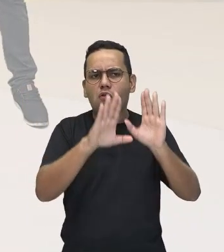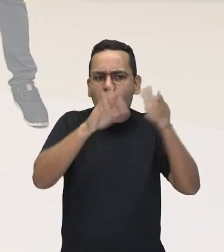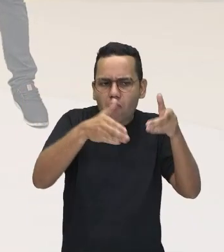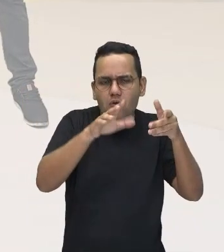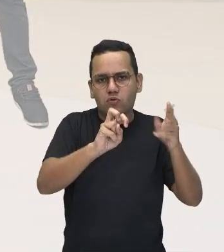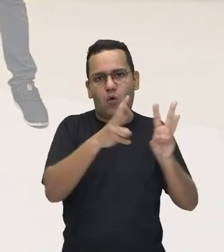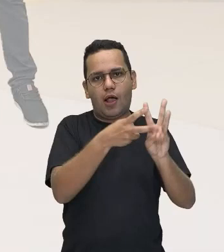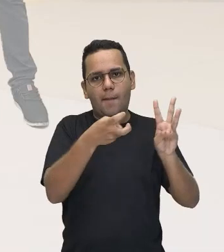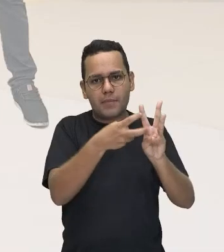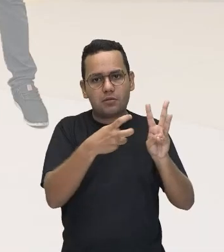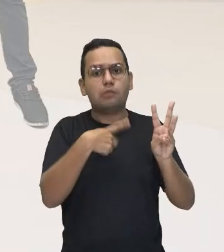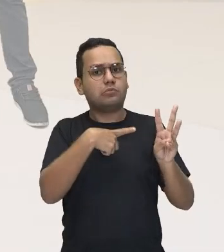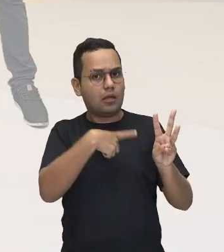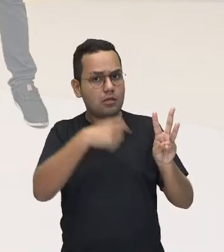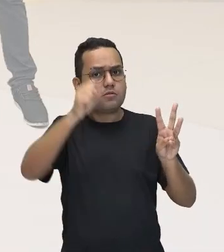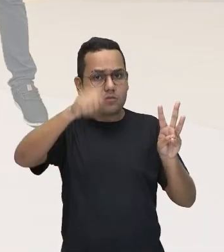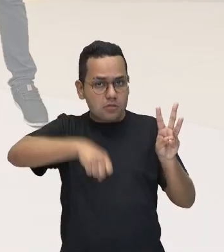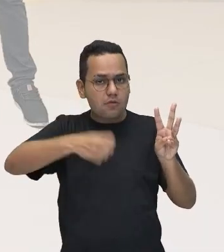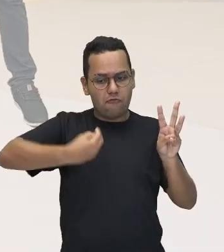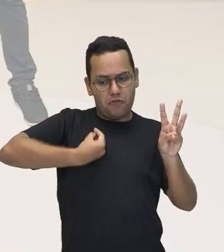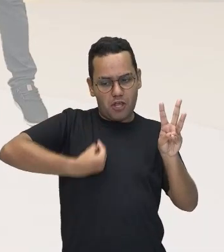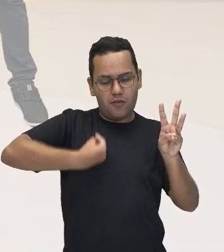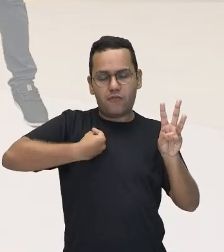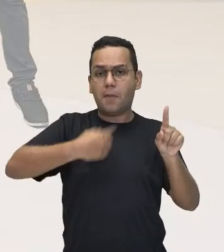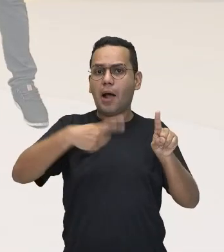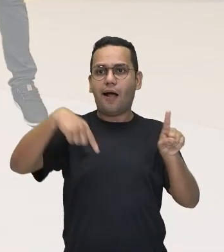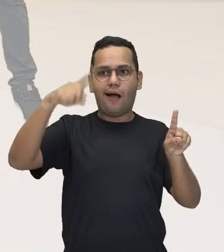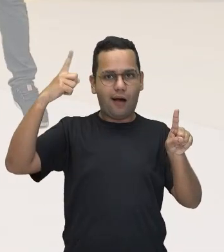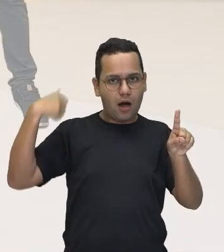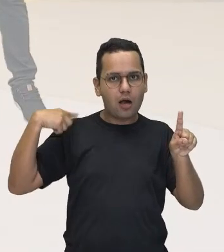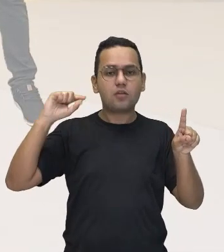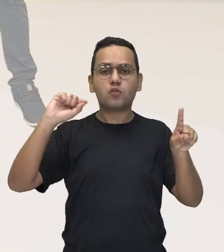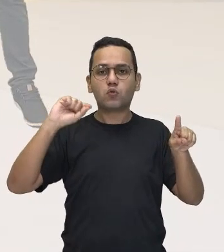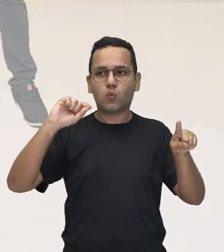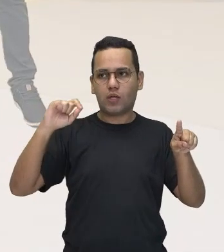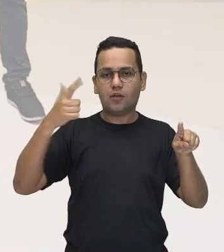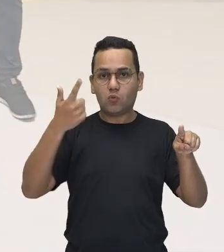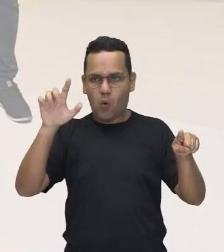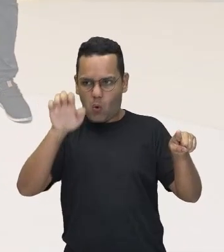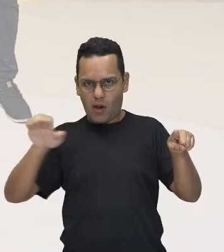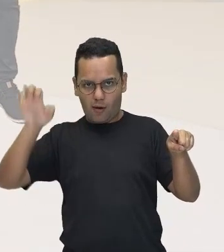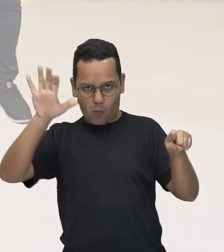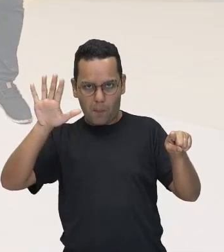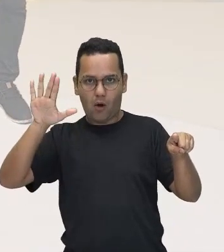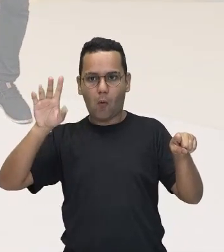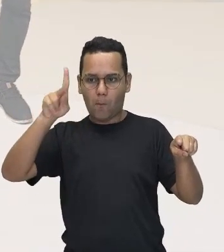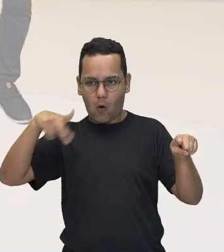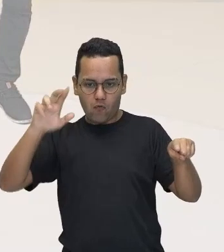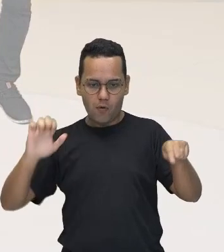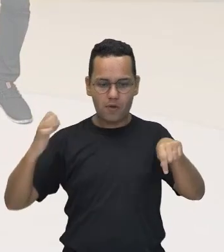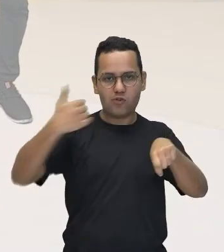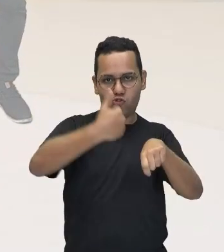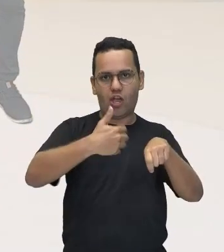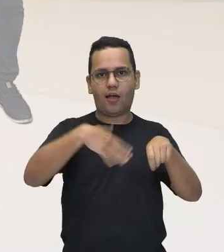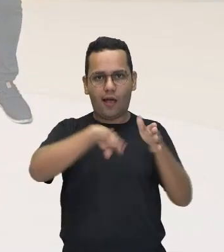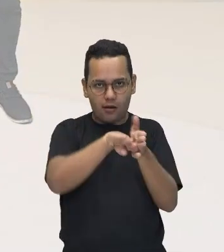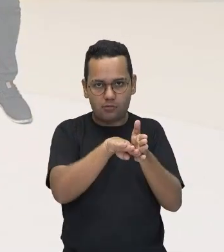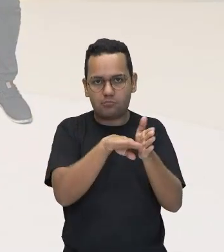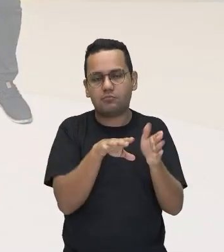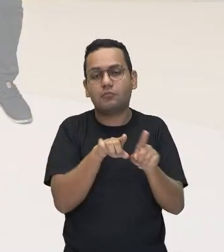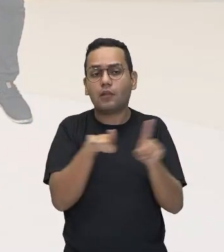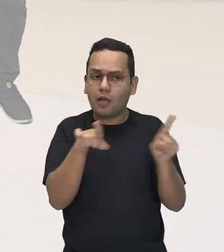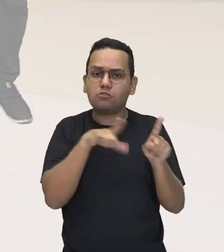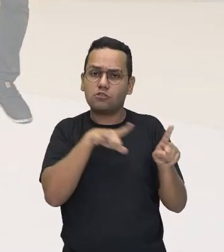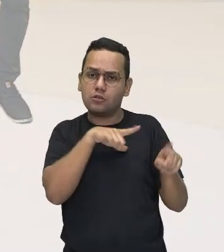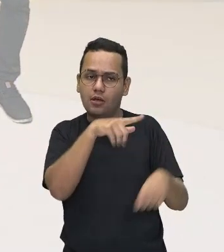Eberson? Eles existem, estão aqui muito antes da chegada dos europeus, né? Mas nós temos também outras populações. Quilombos, por